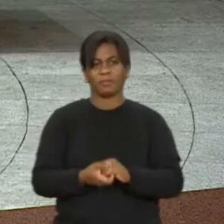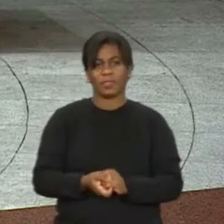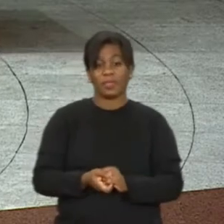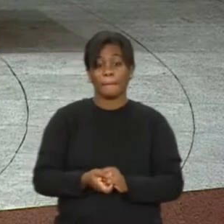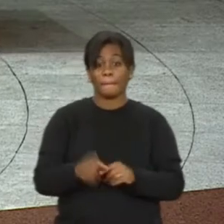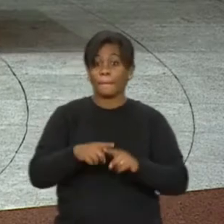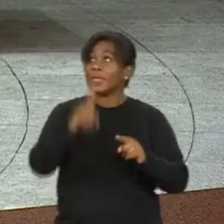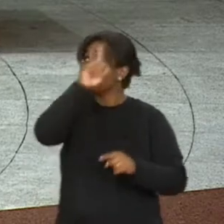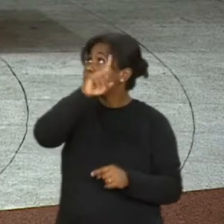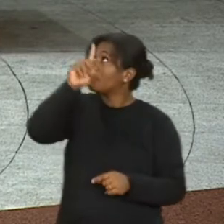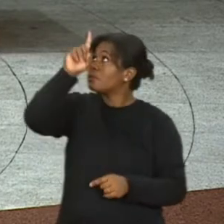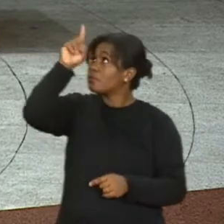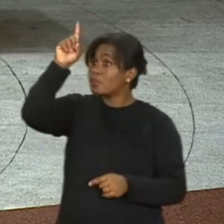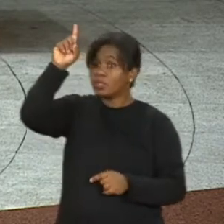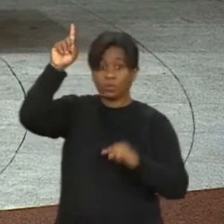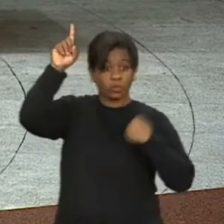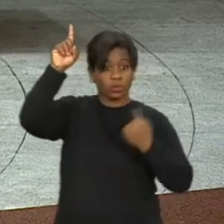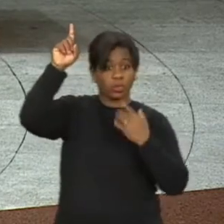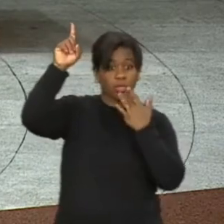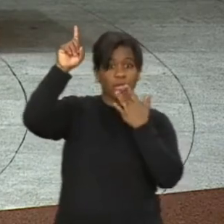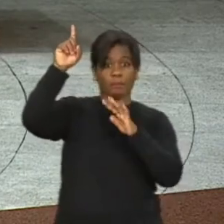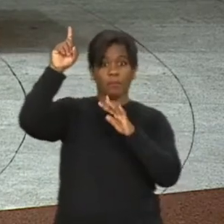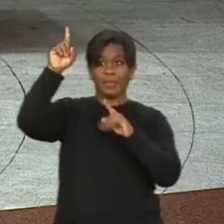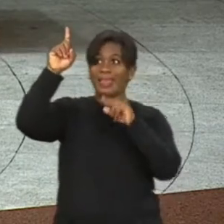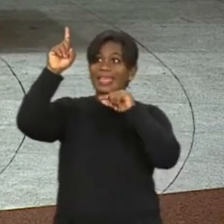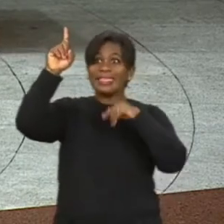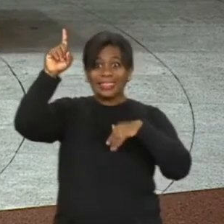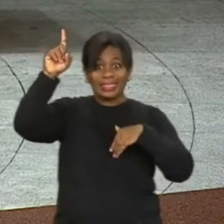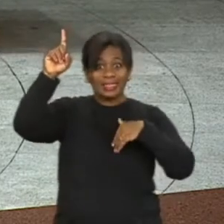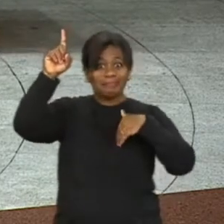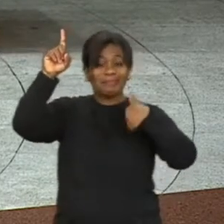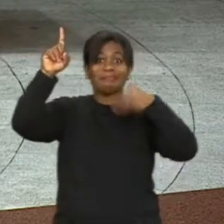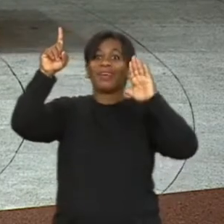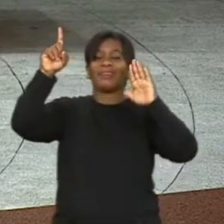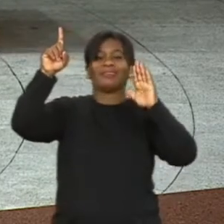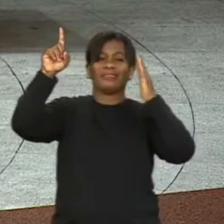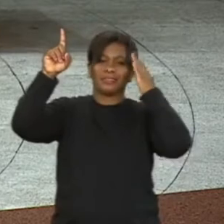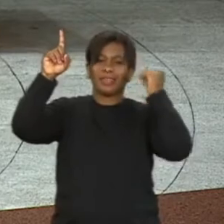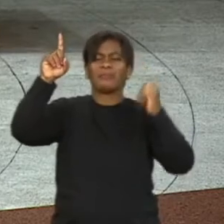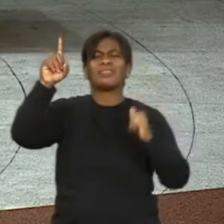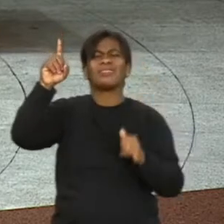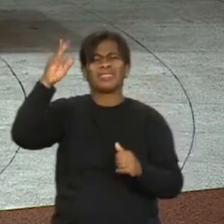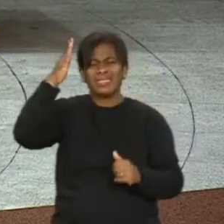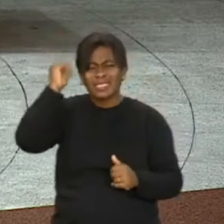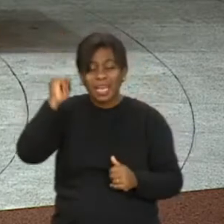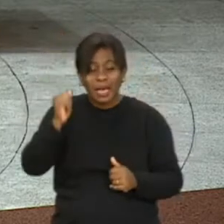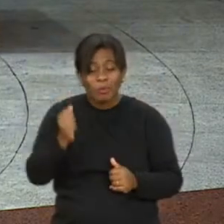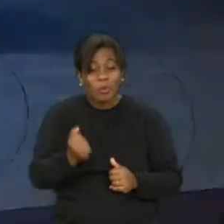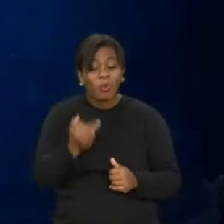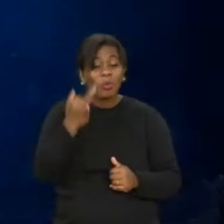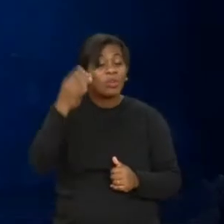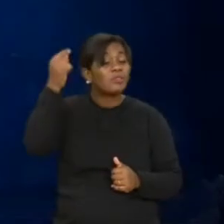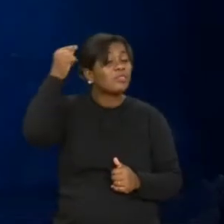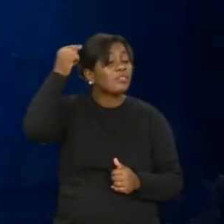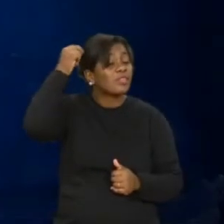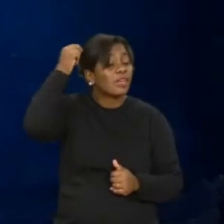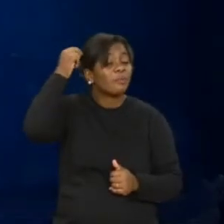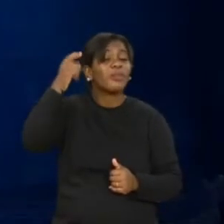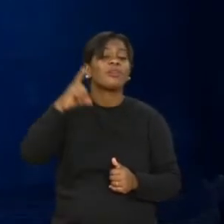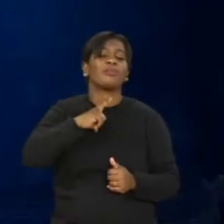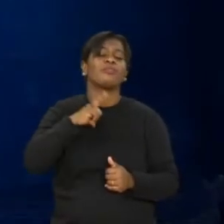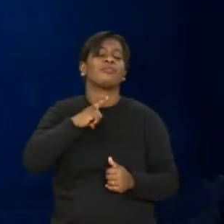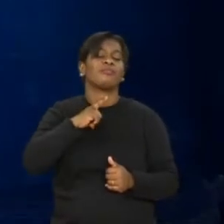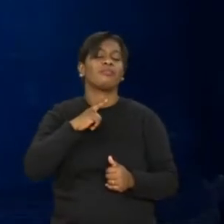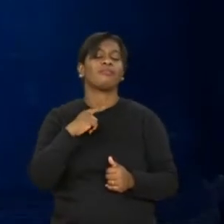o Deus que nós tememos sabe muito mais. Ele sabe até quantos fios de cabelo tem na nossa